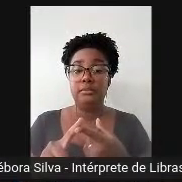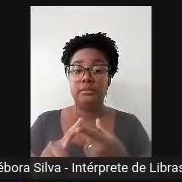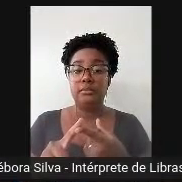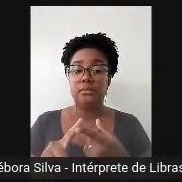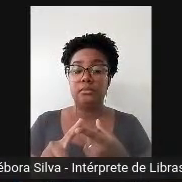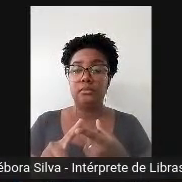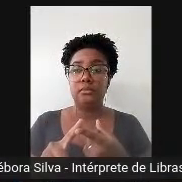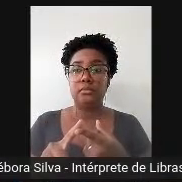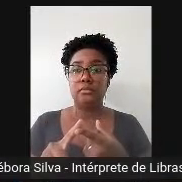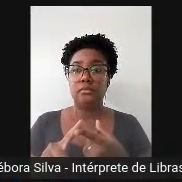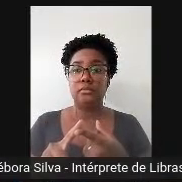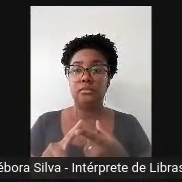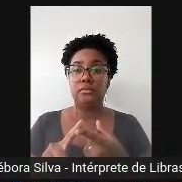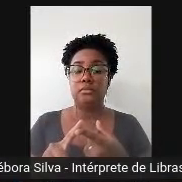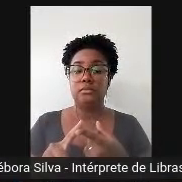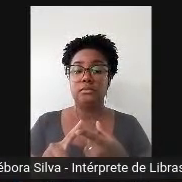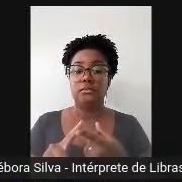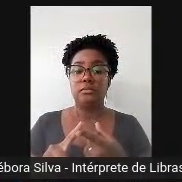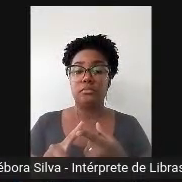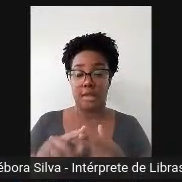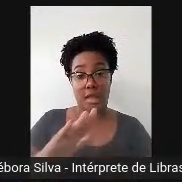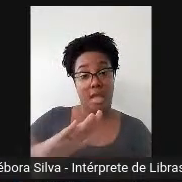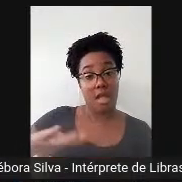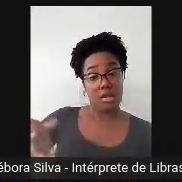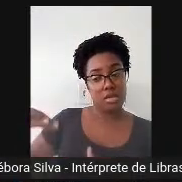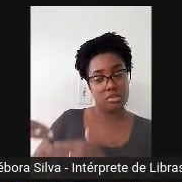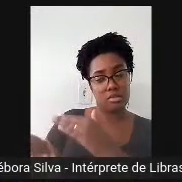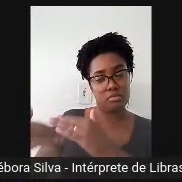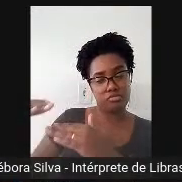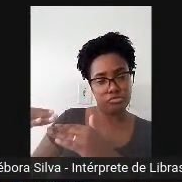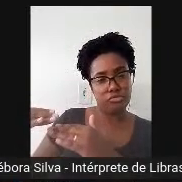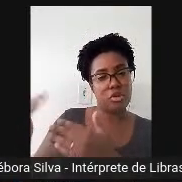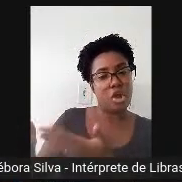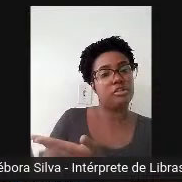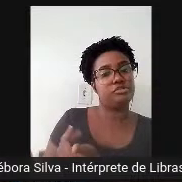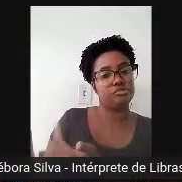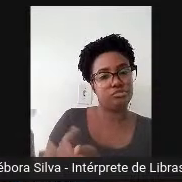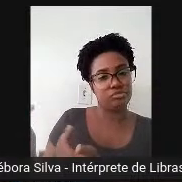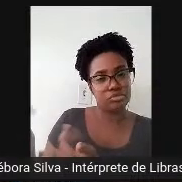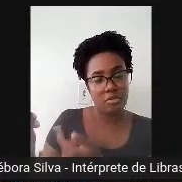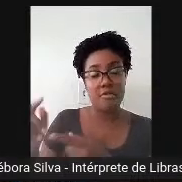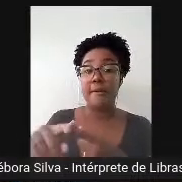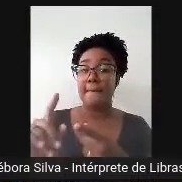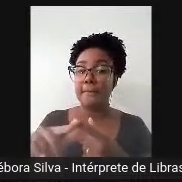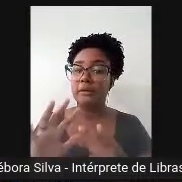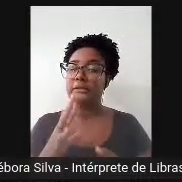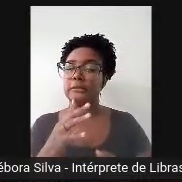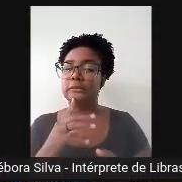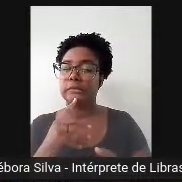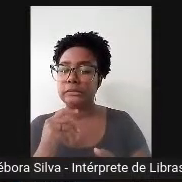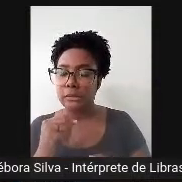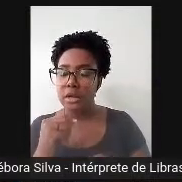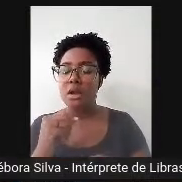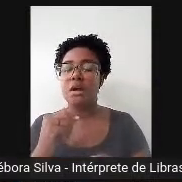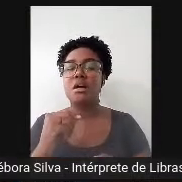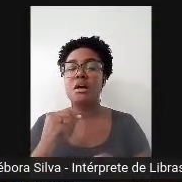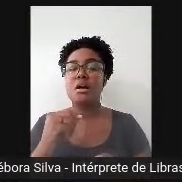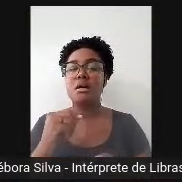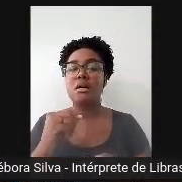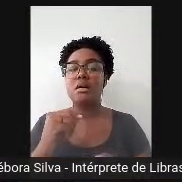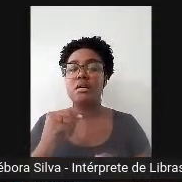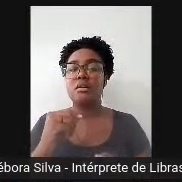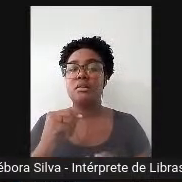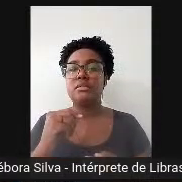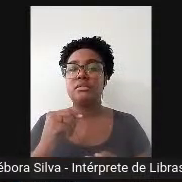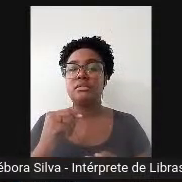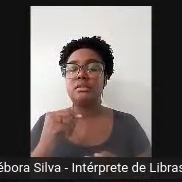durante o período de desenvolvimento da adolescência, elas podem ter o atraso de menarca, elas podem ter vários anos de